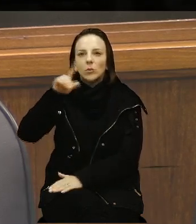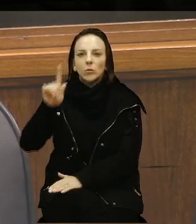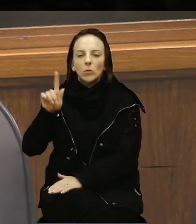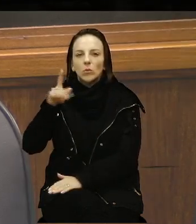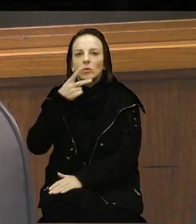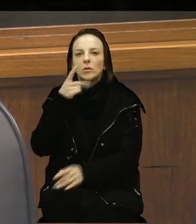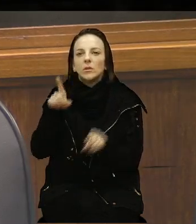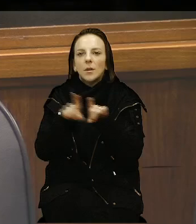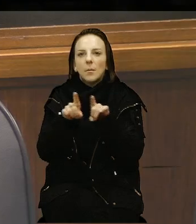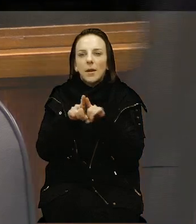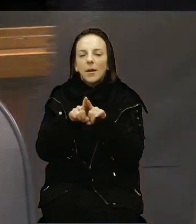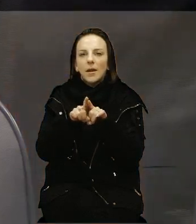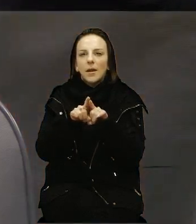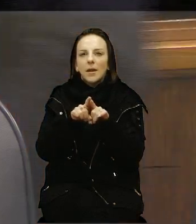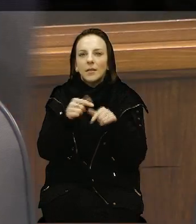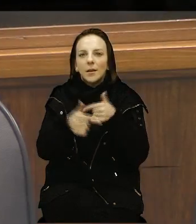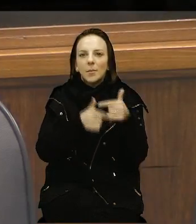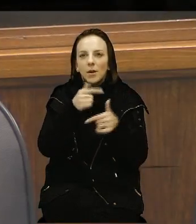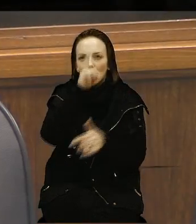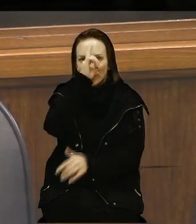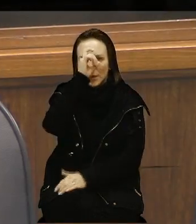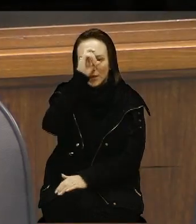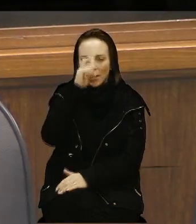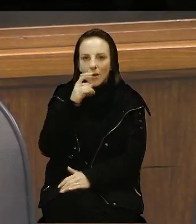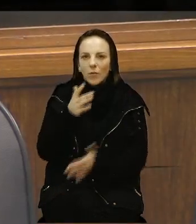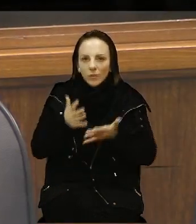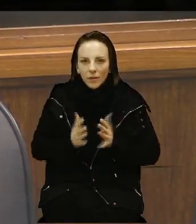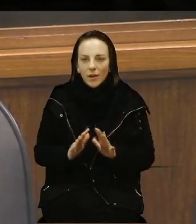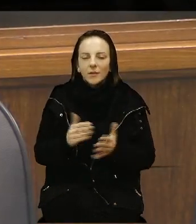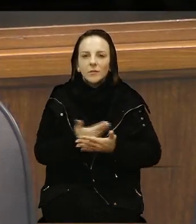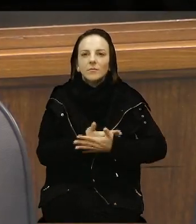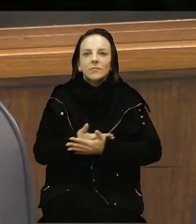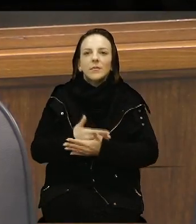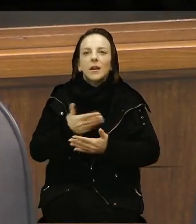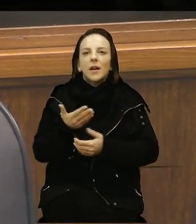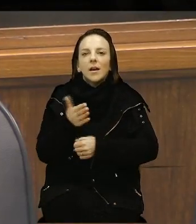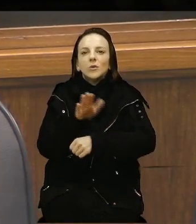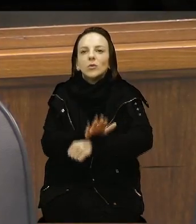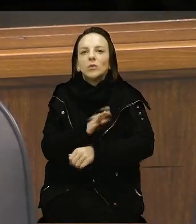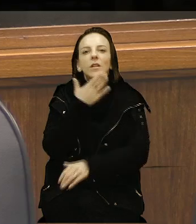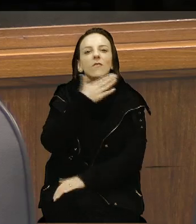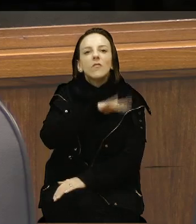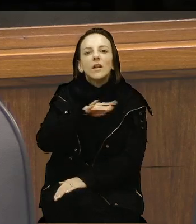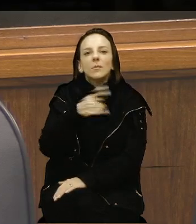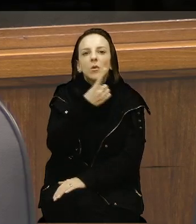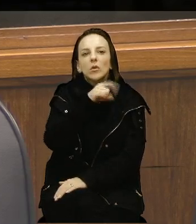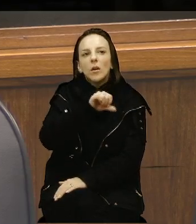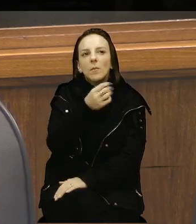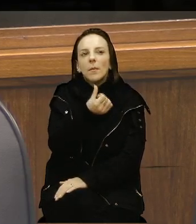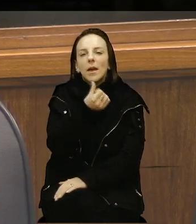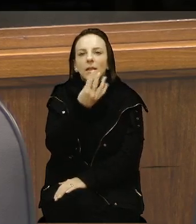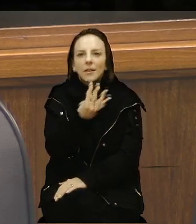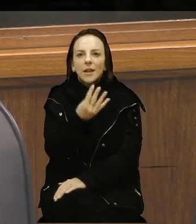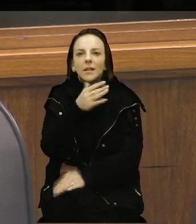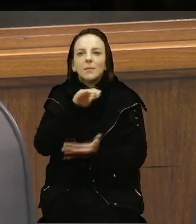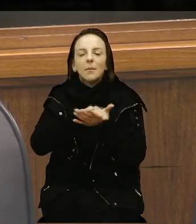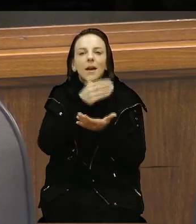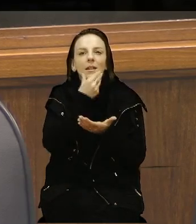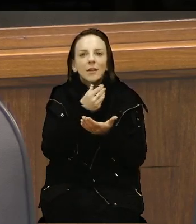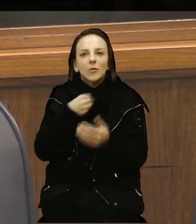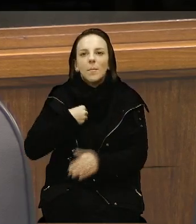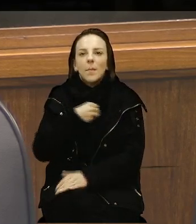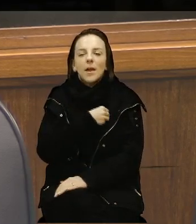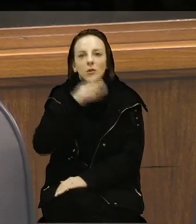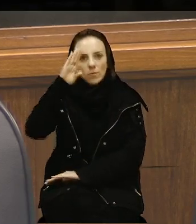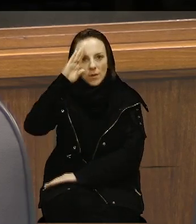da Associação de Amparo à Maternidade e à Infância. Em 1963, seu marido médico militar